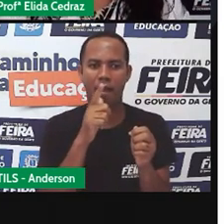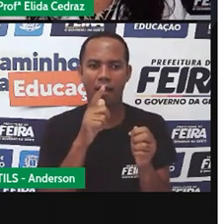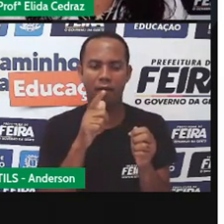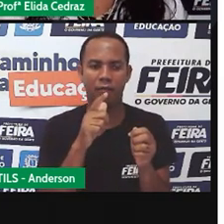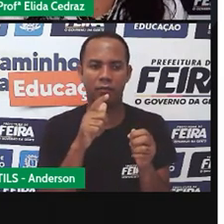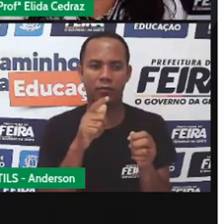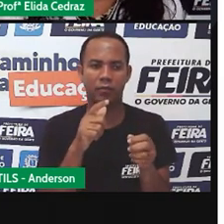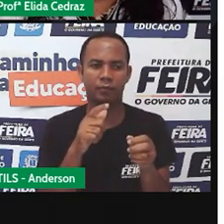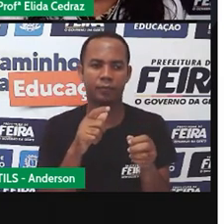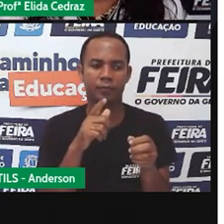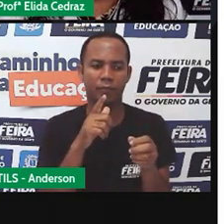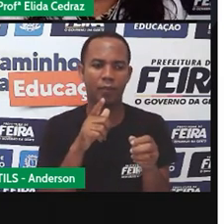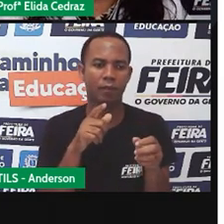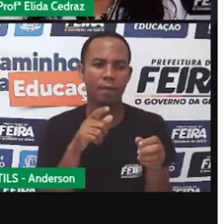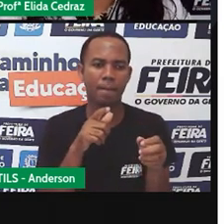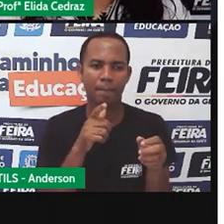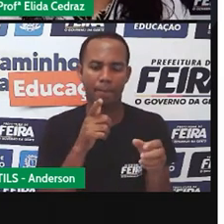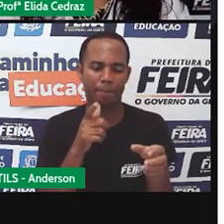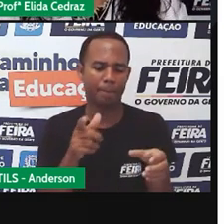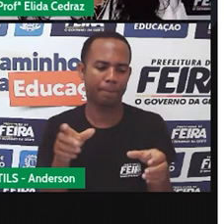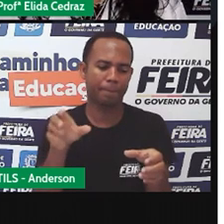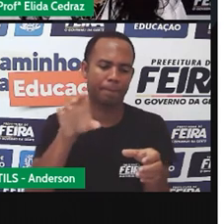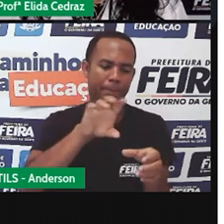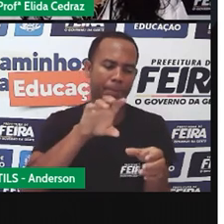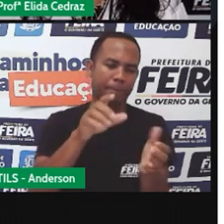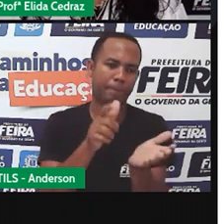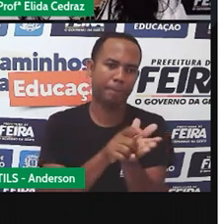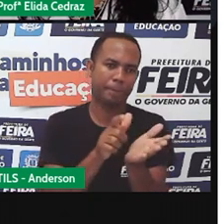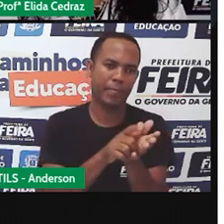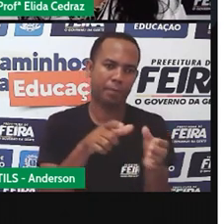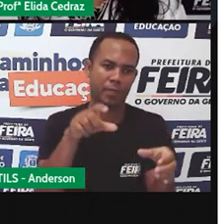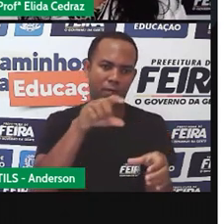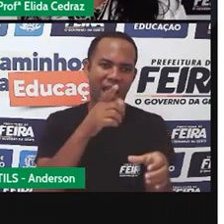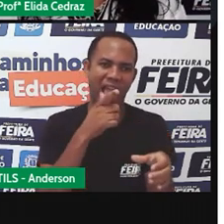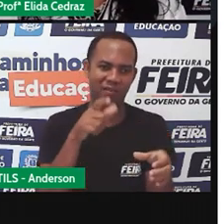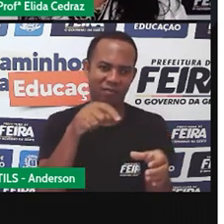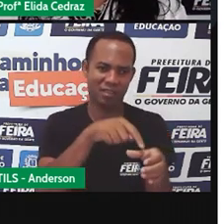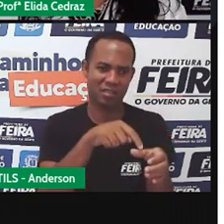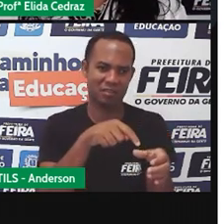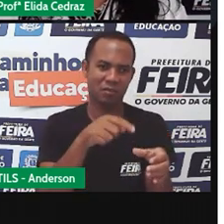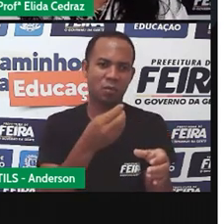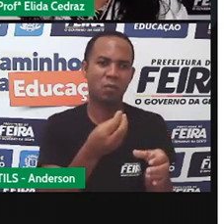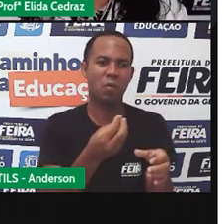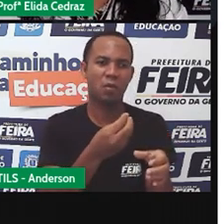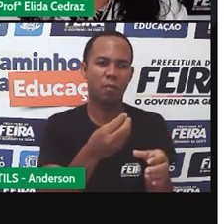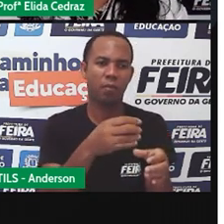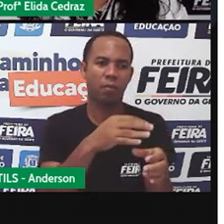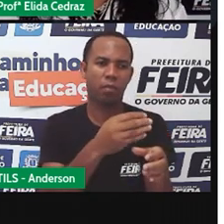numa folha de papel, o papel vai resistir à água?